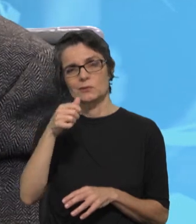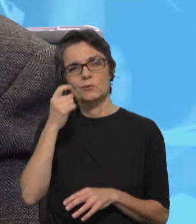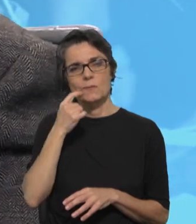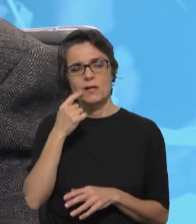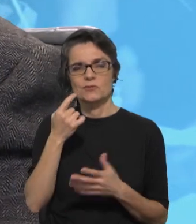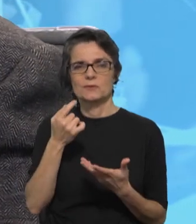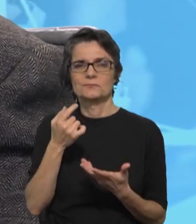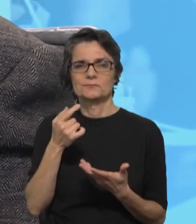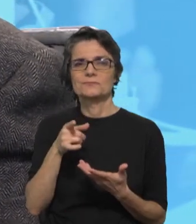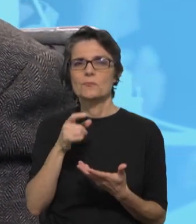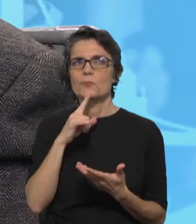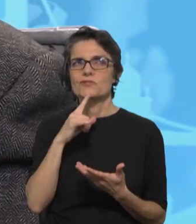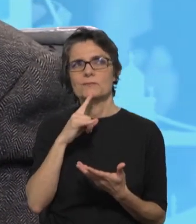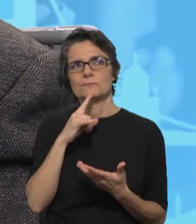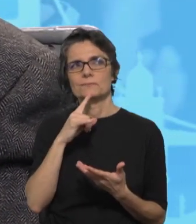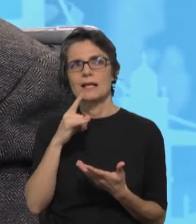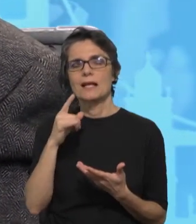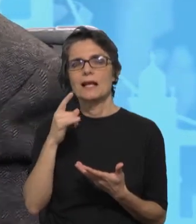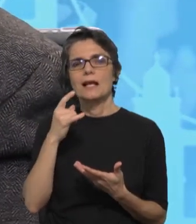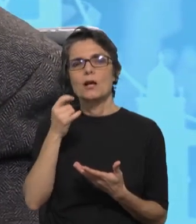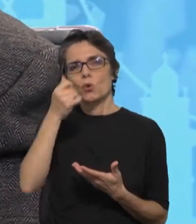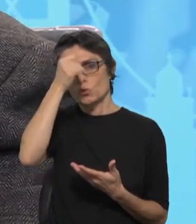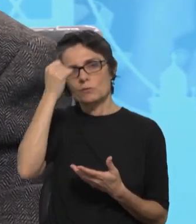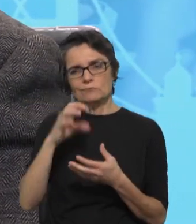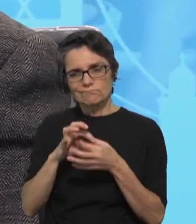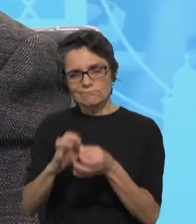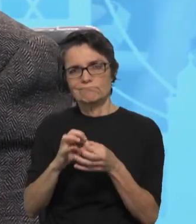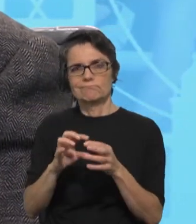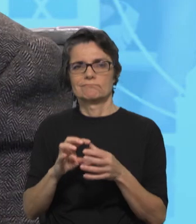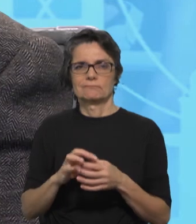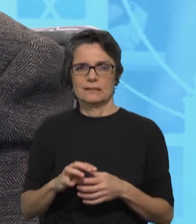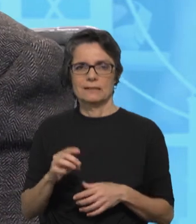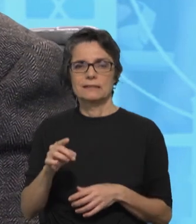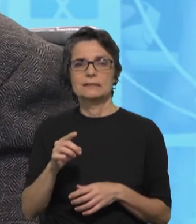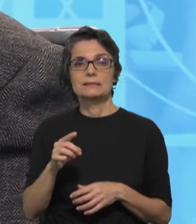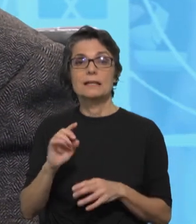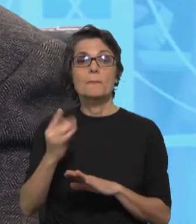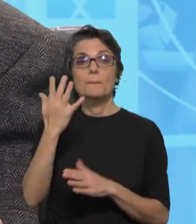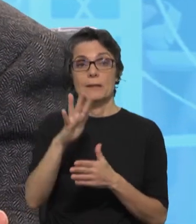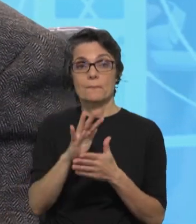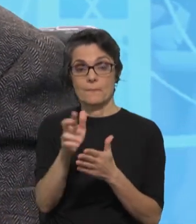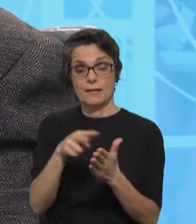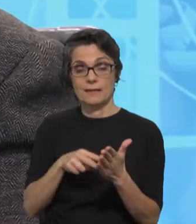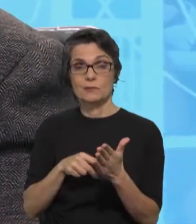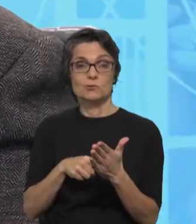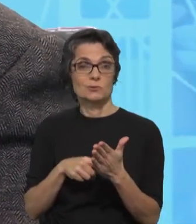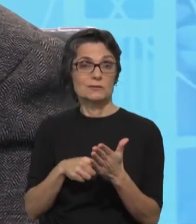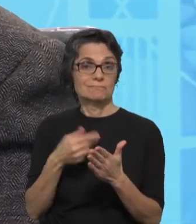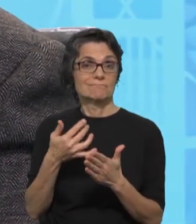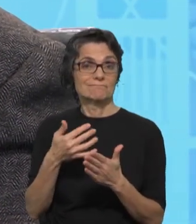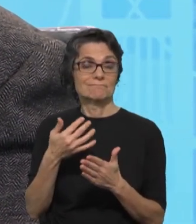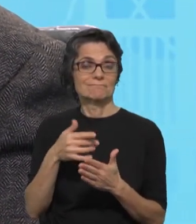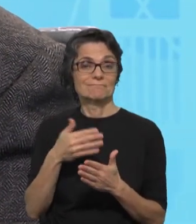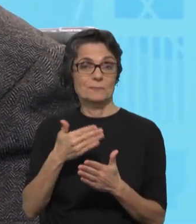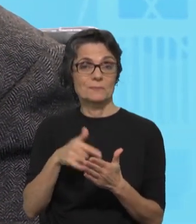o domingo da unidade. Não é por acaso que a primeira leitura escolhida é exatamente